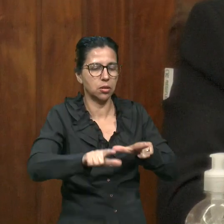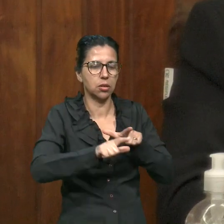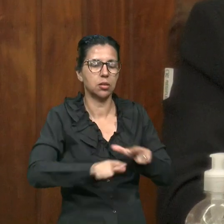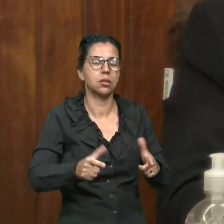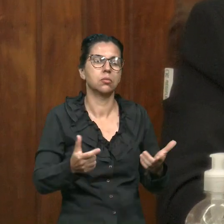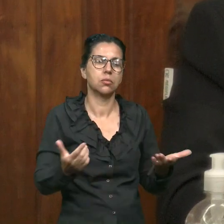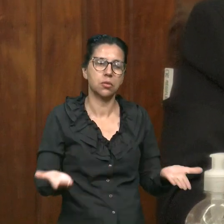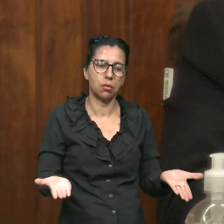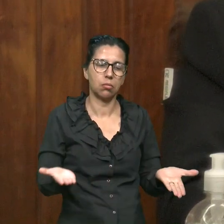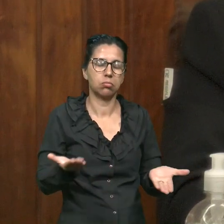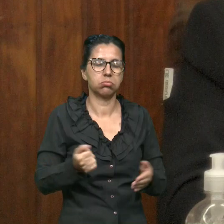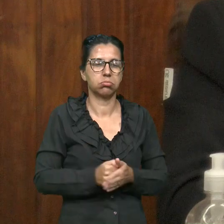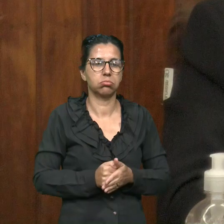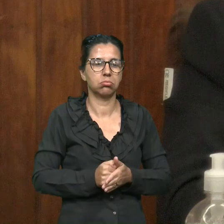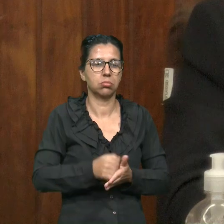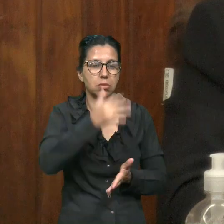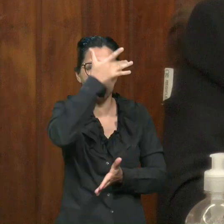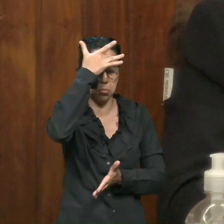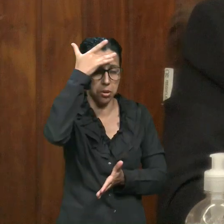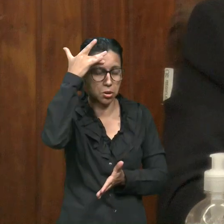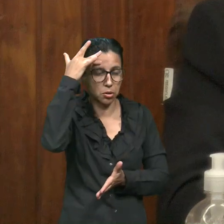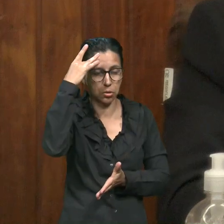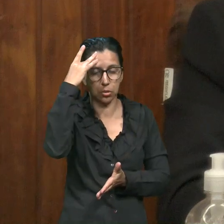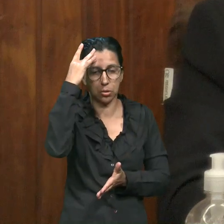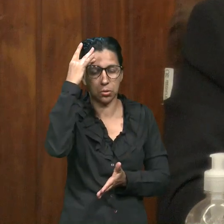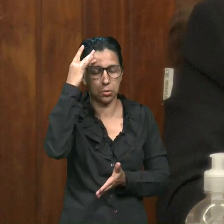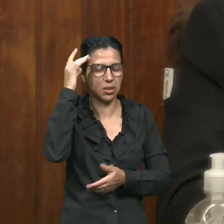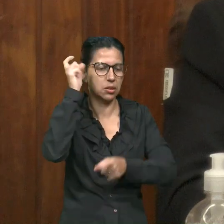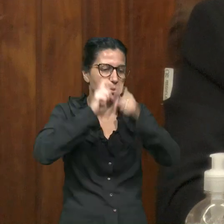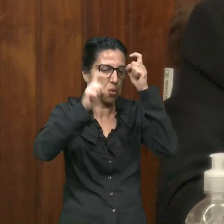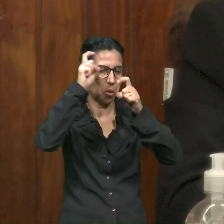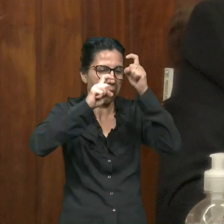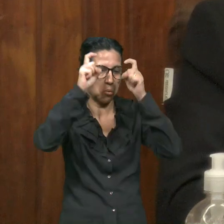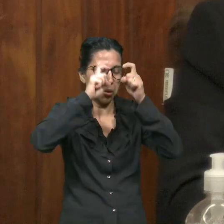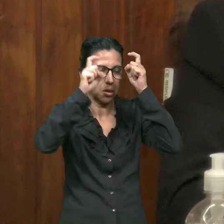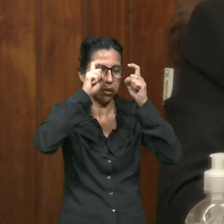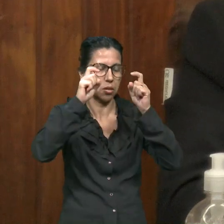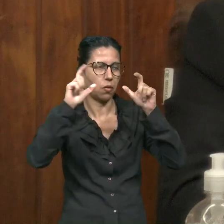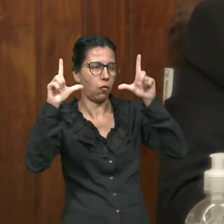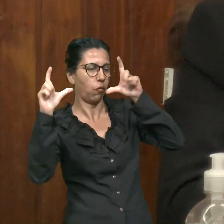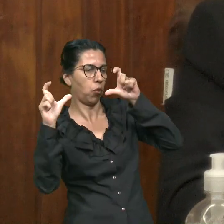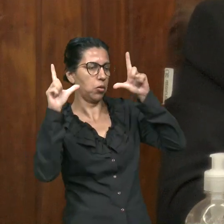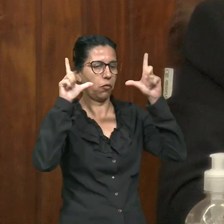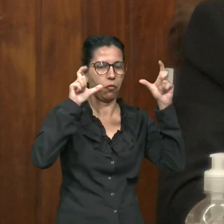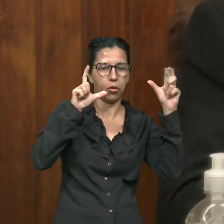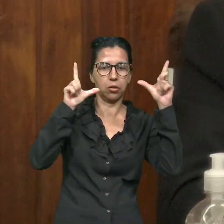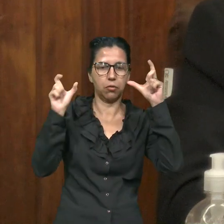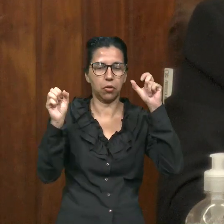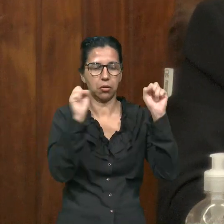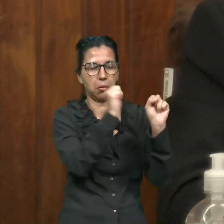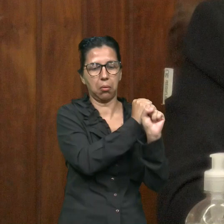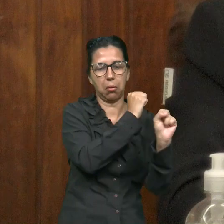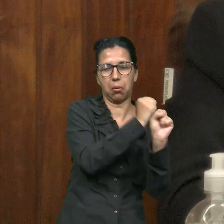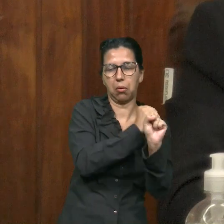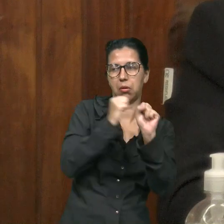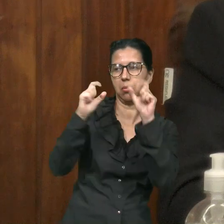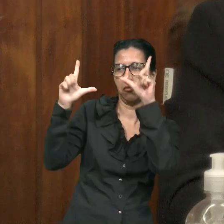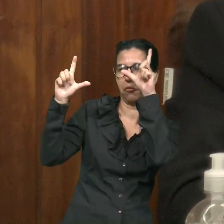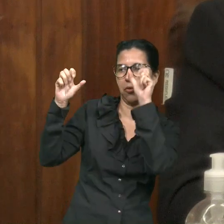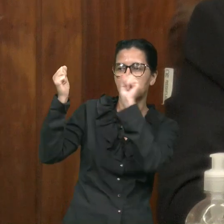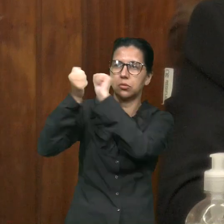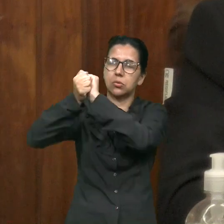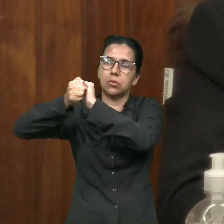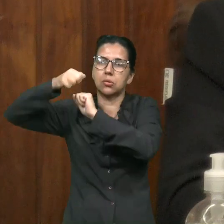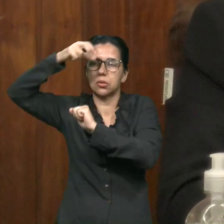fatos, mas note-se que a grande maioria dos edis preocupa-se mais em sair nas fotos dessas obras suspeitas ao lado do